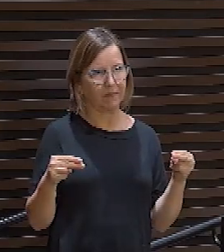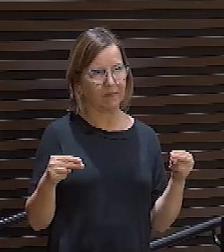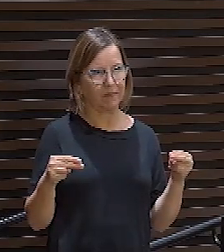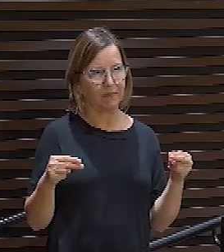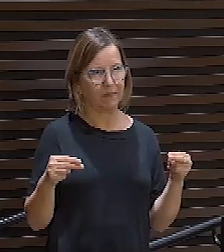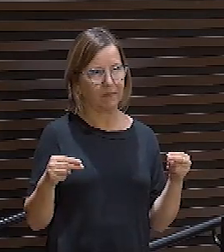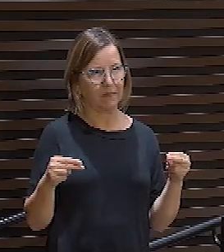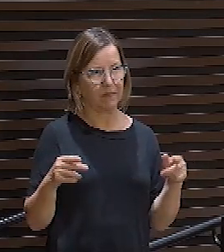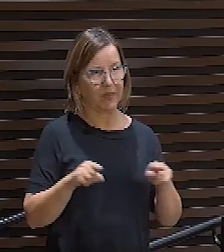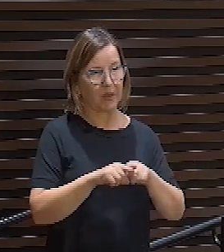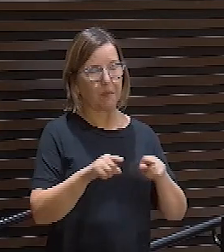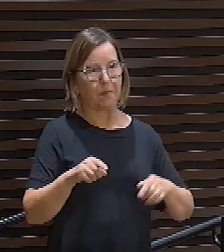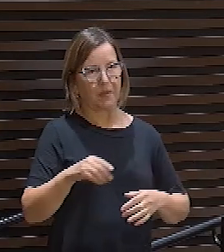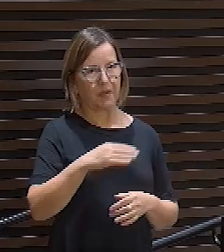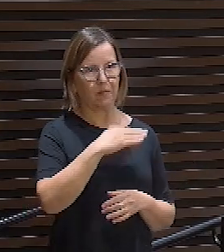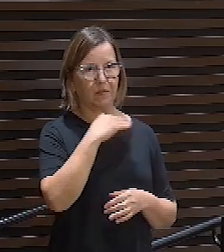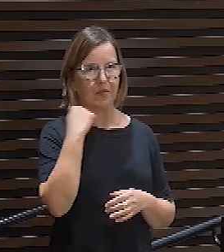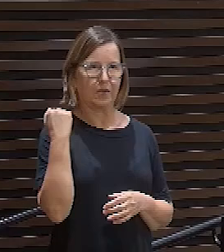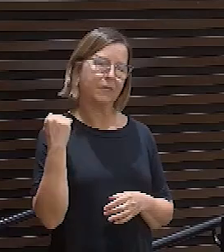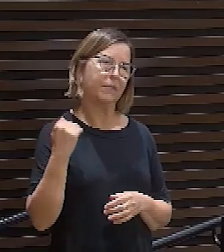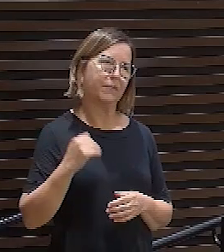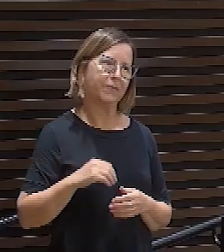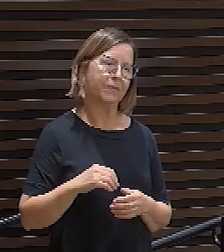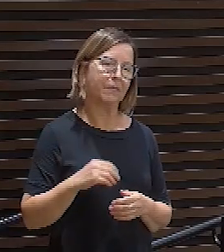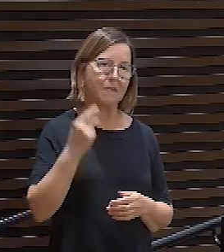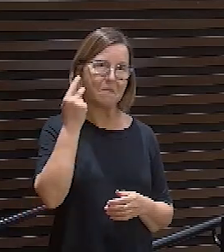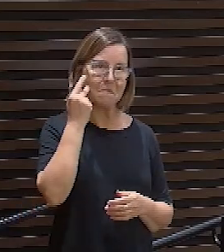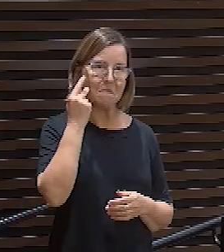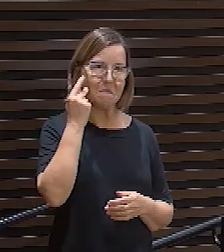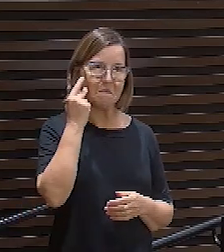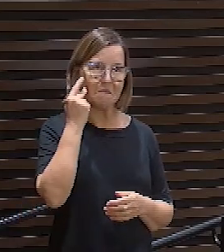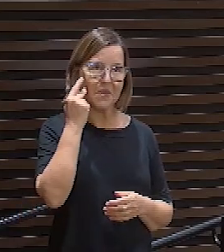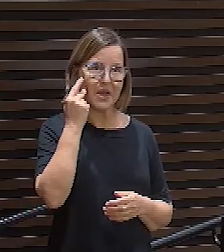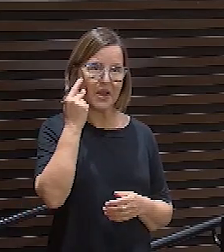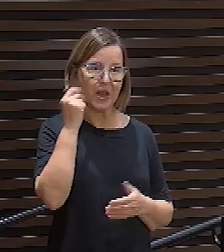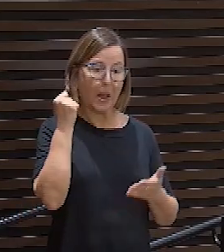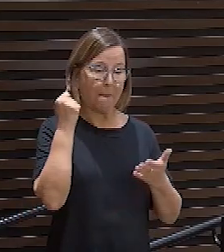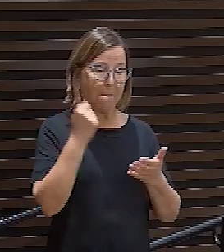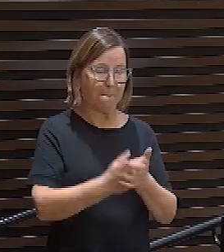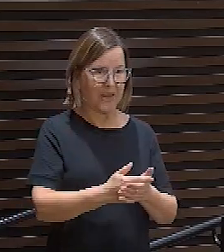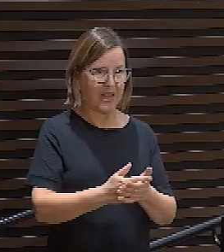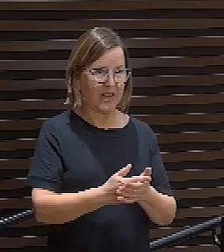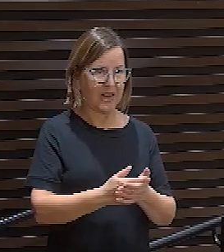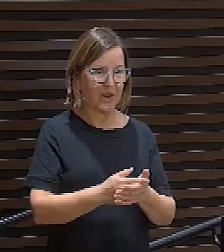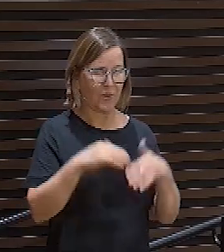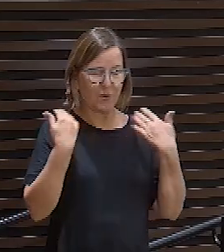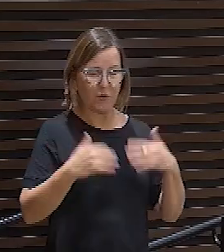Mas ele morreu para pagar o preço do nosso pecado. Não.